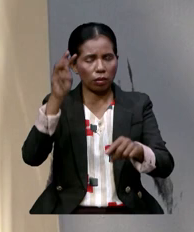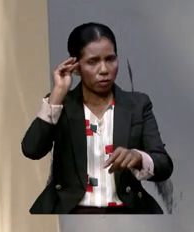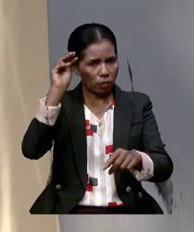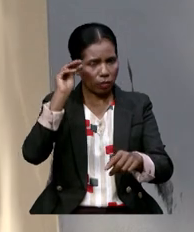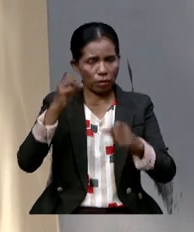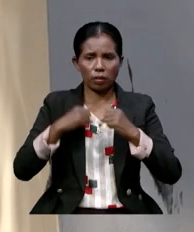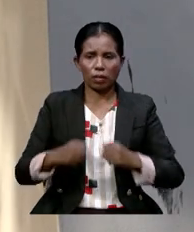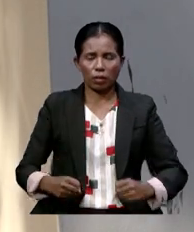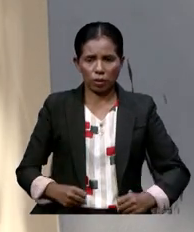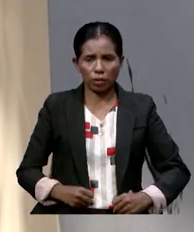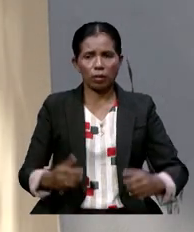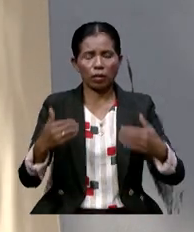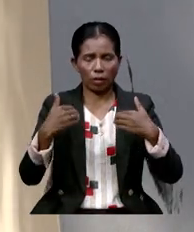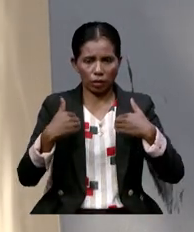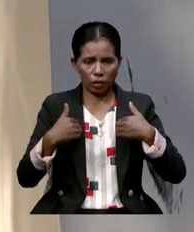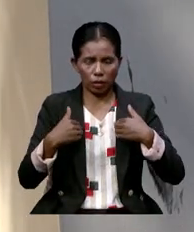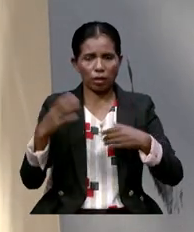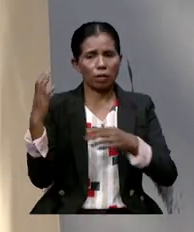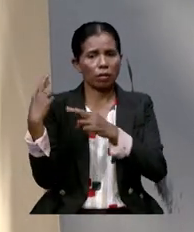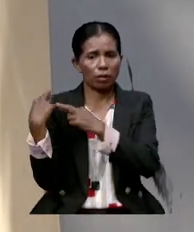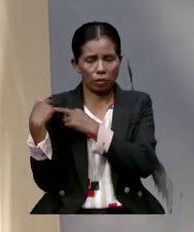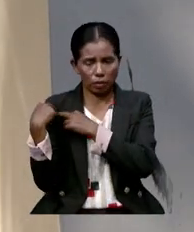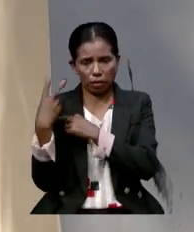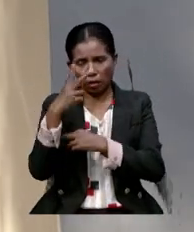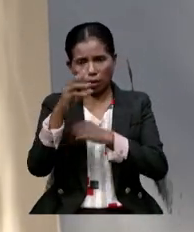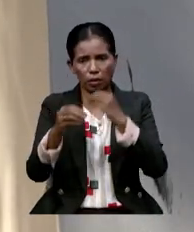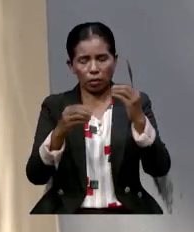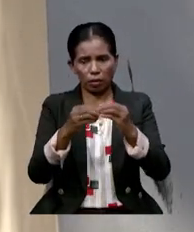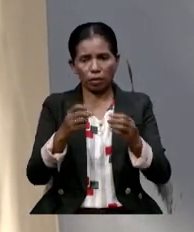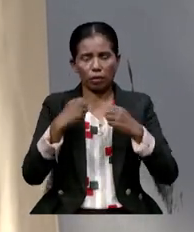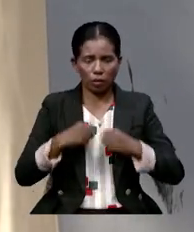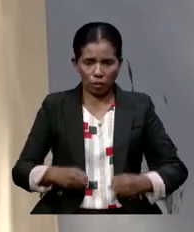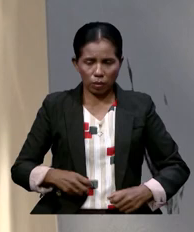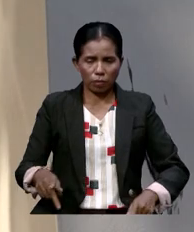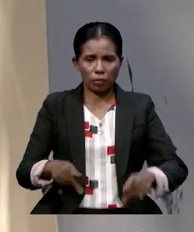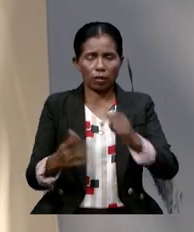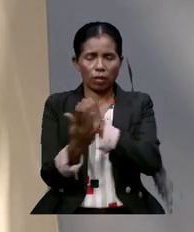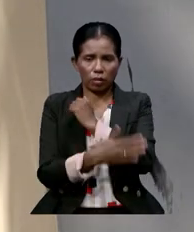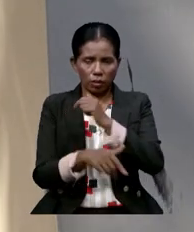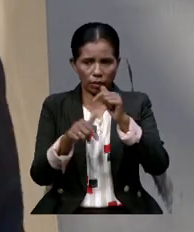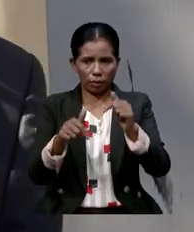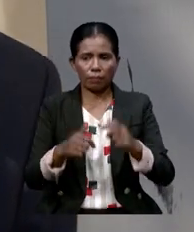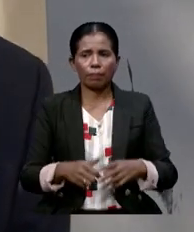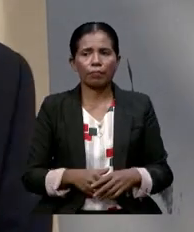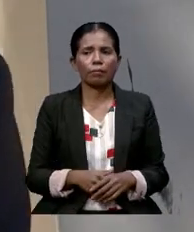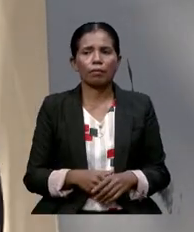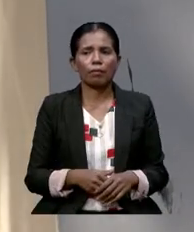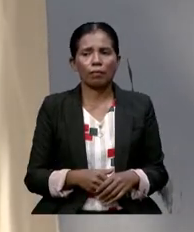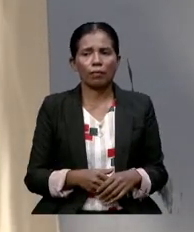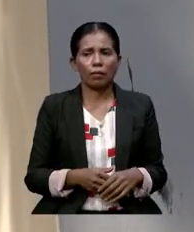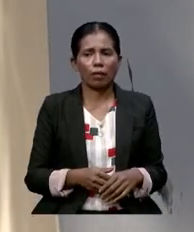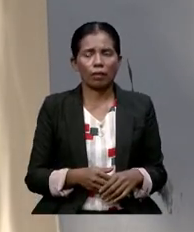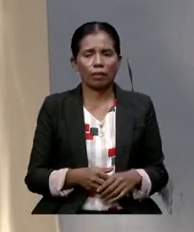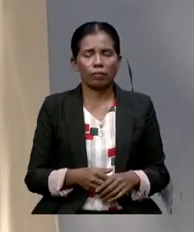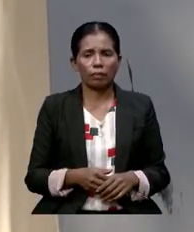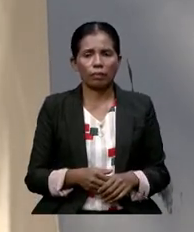de Saúde ne be ia kenar atu hare kona ba asunto Saudi publiku ia nasang idane. Has started this process and we